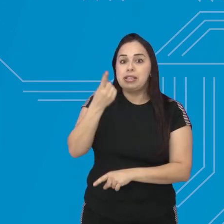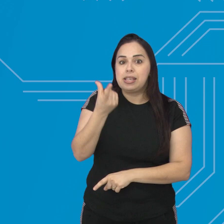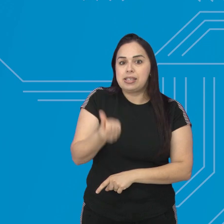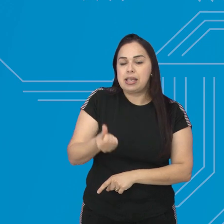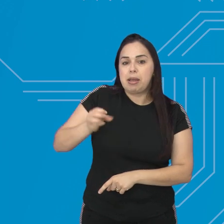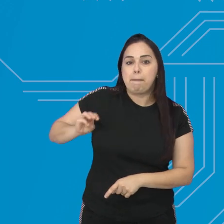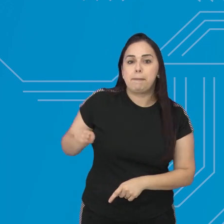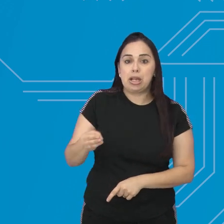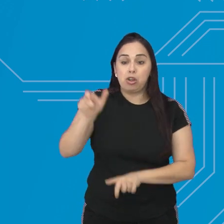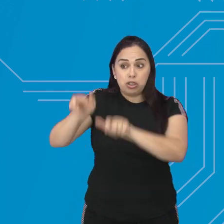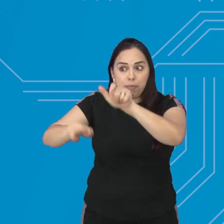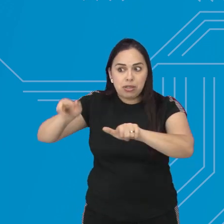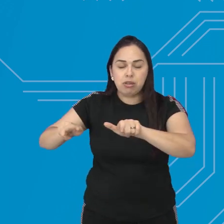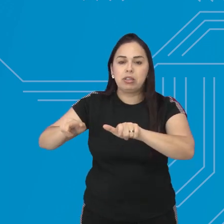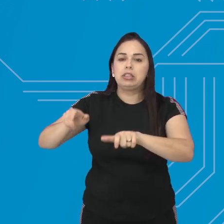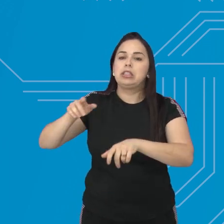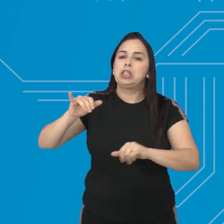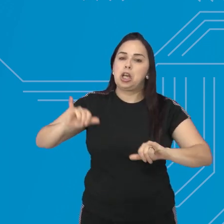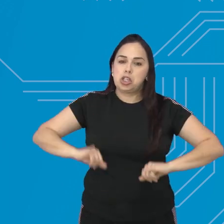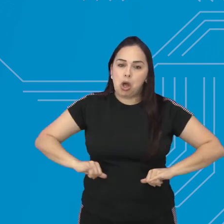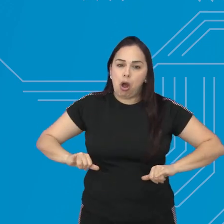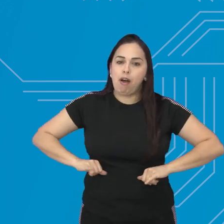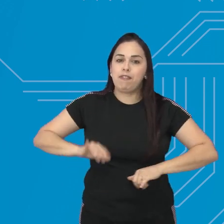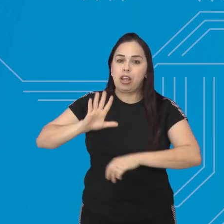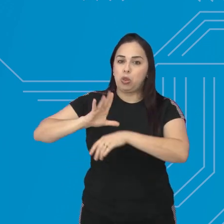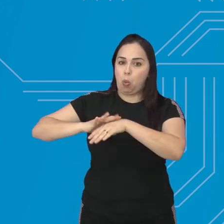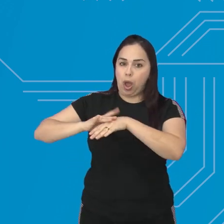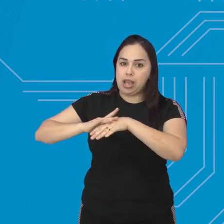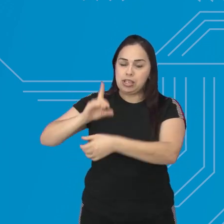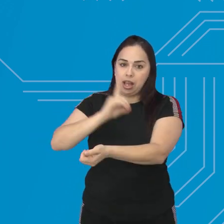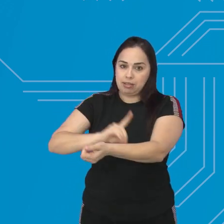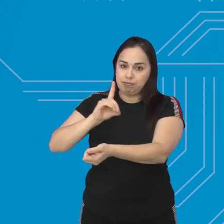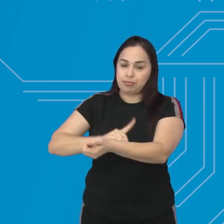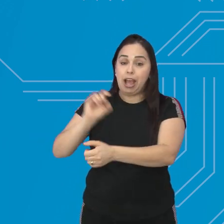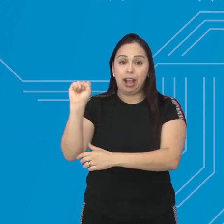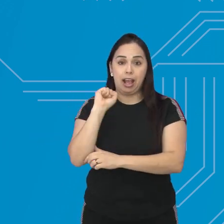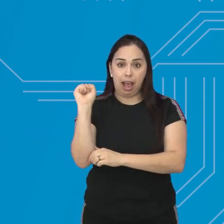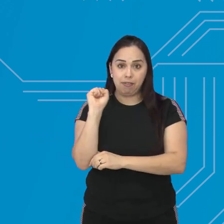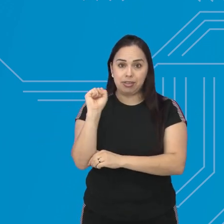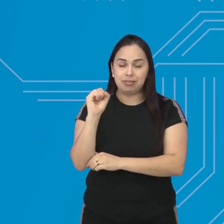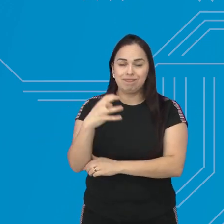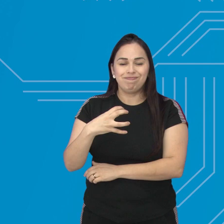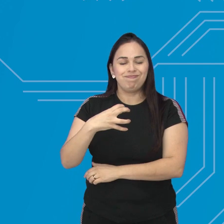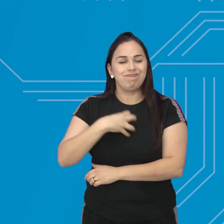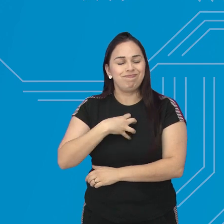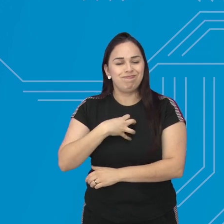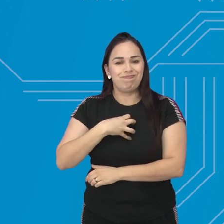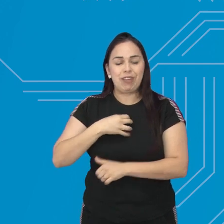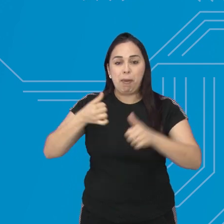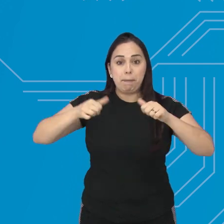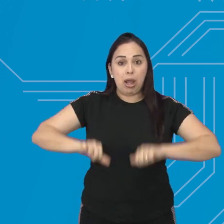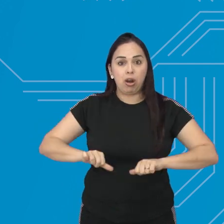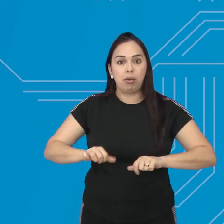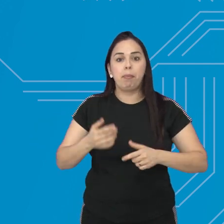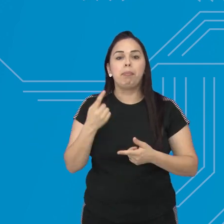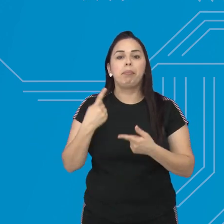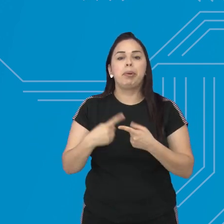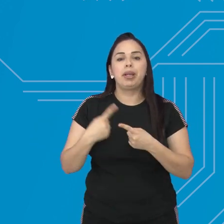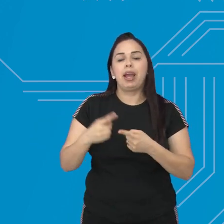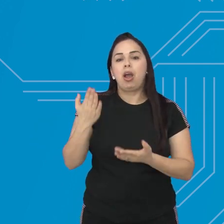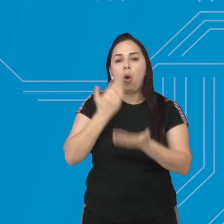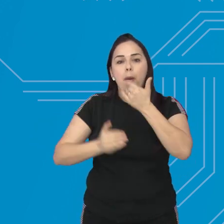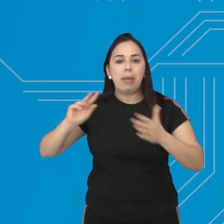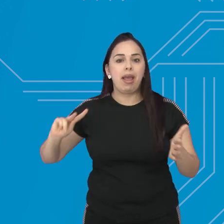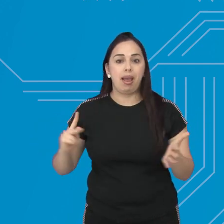16 milhões de pessoas que sofrem com a doença. E o mais grave, a maior parte delas desenvolve os sintomas por maus hábitos